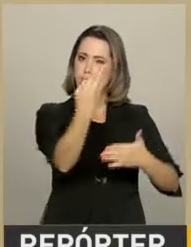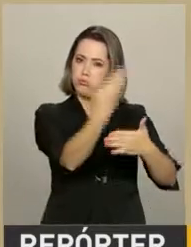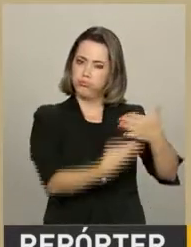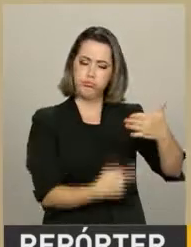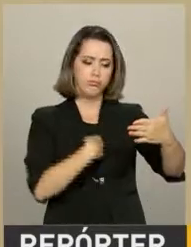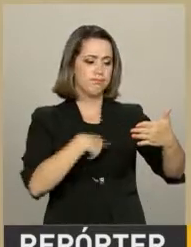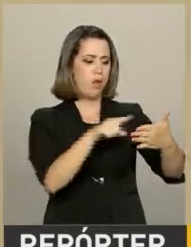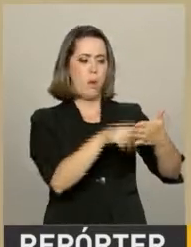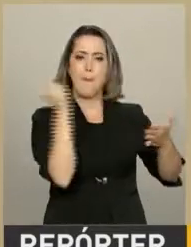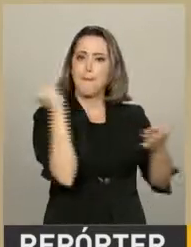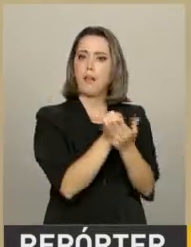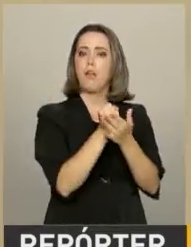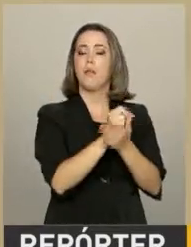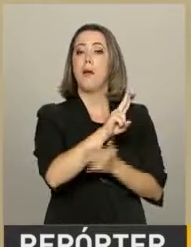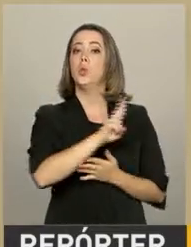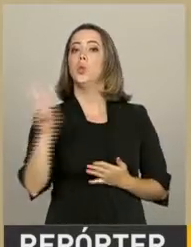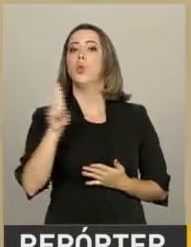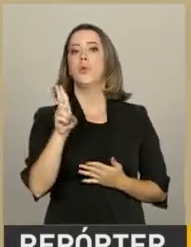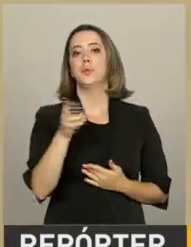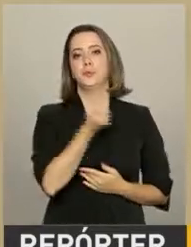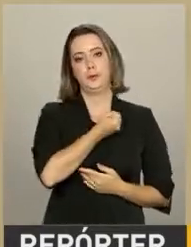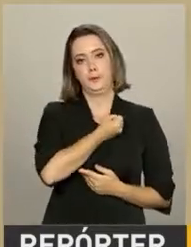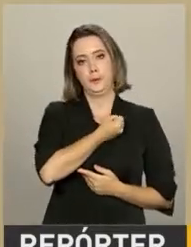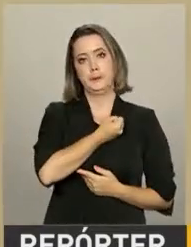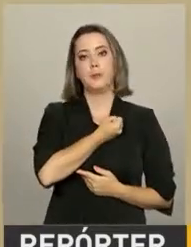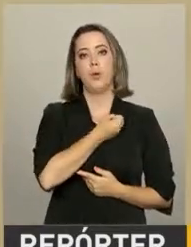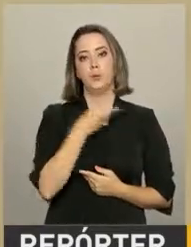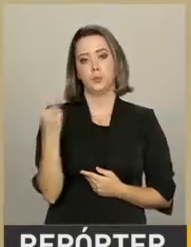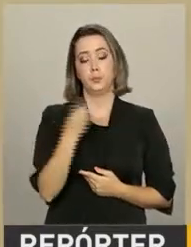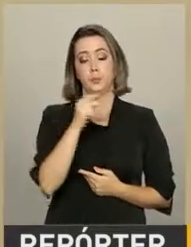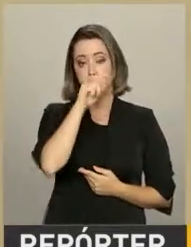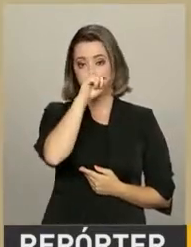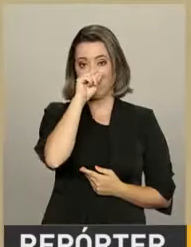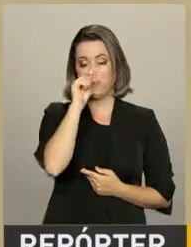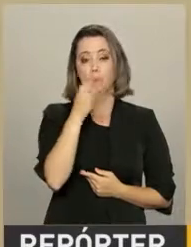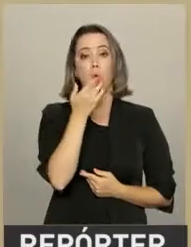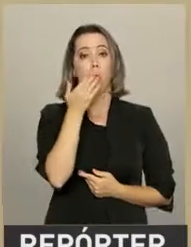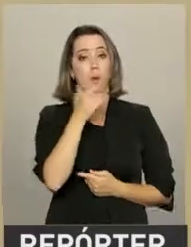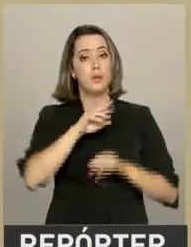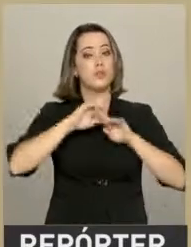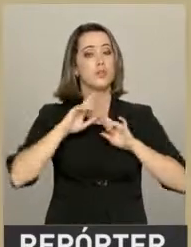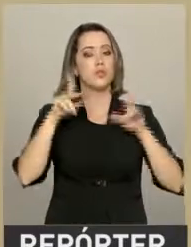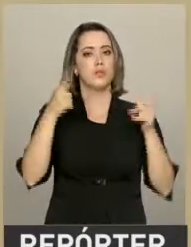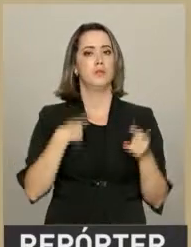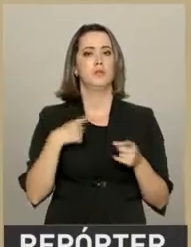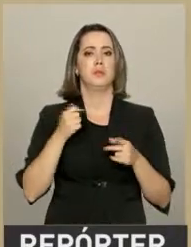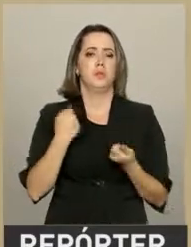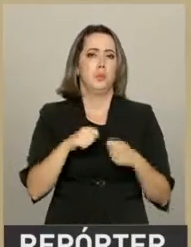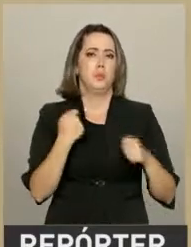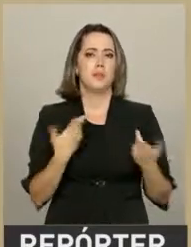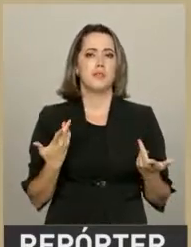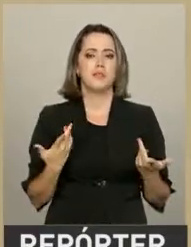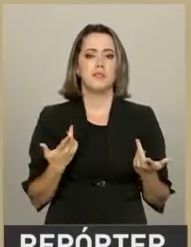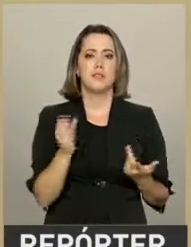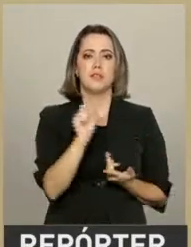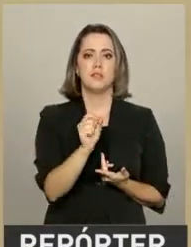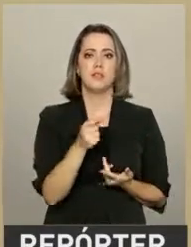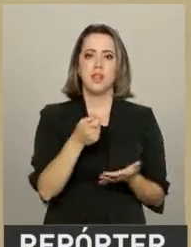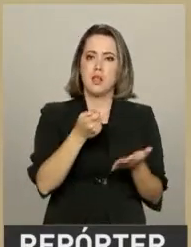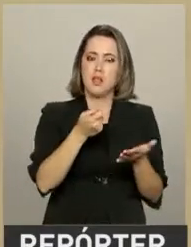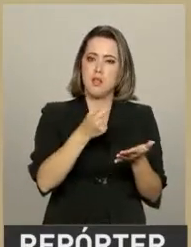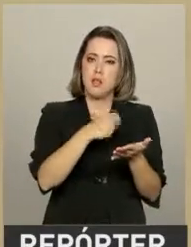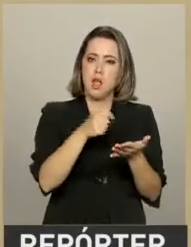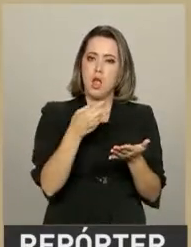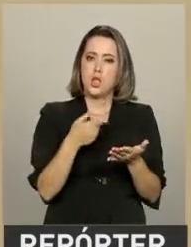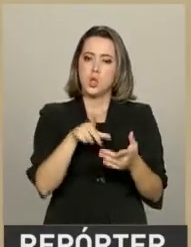de inscrição do participante eles seguem tendo cores diferentes mas não será mais necessário assinalar